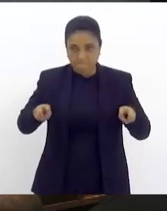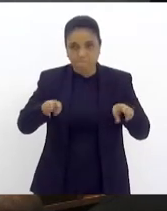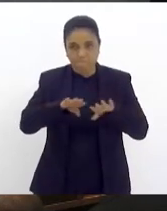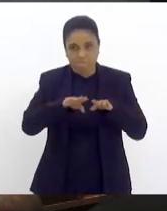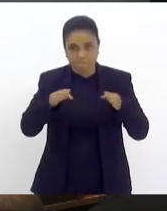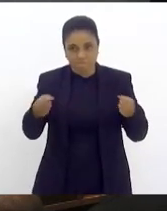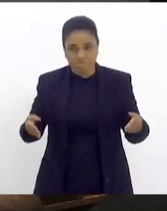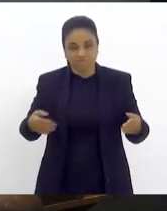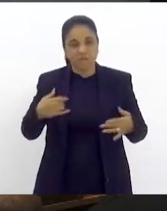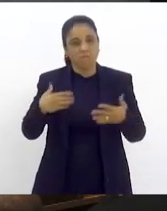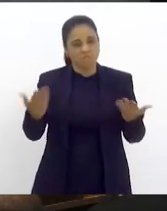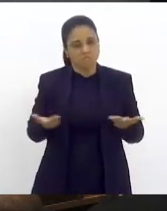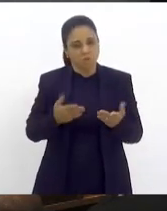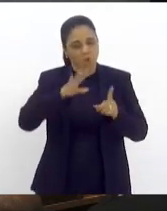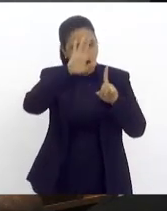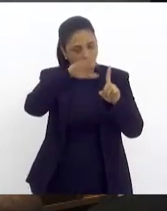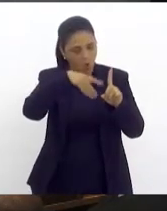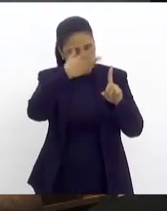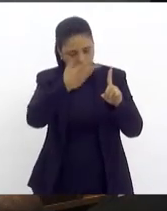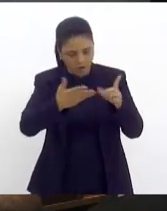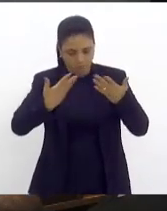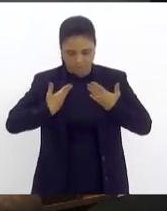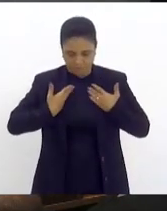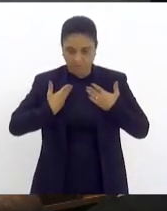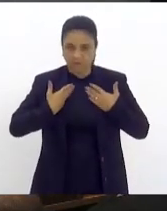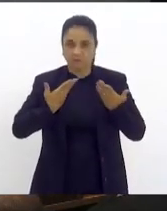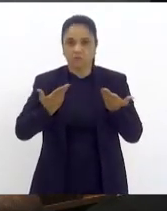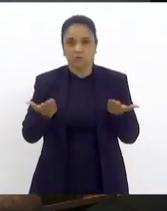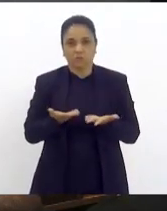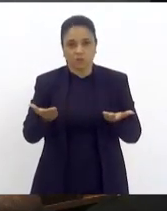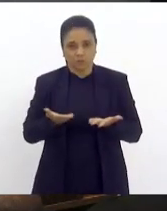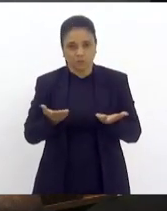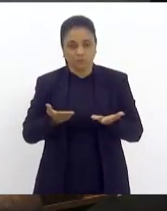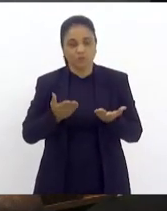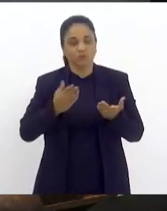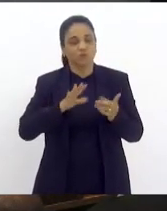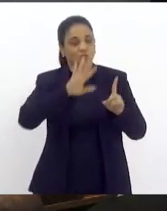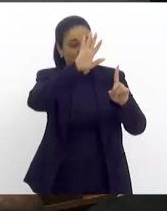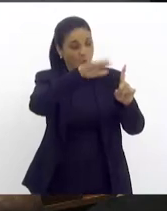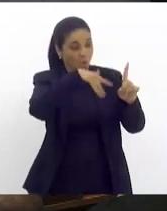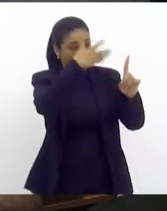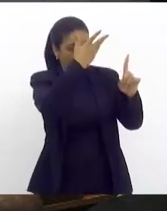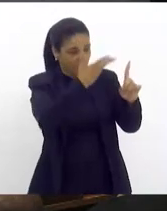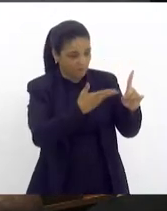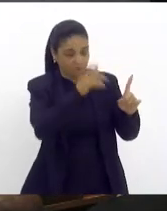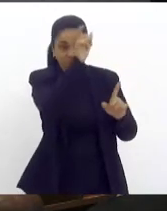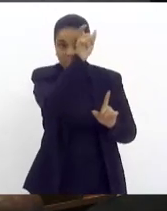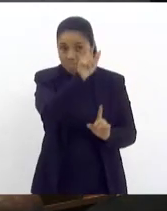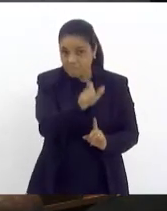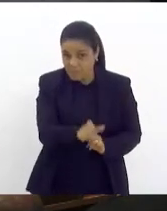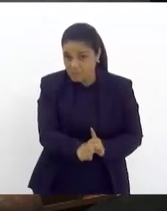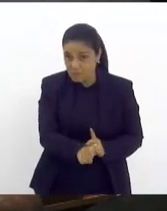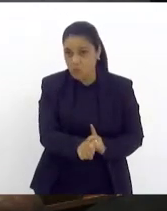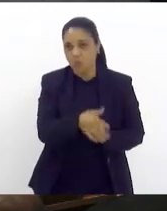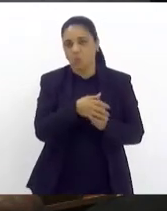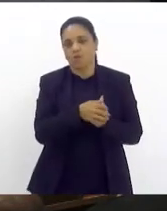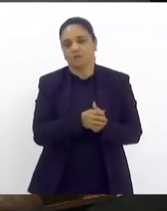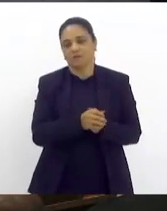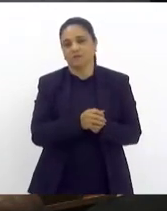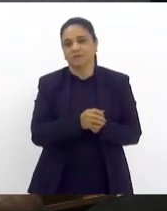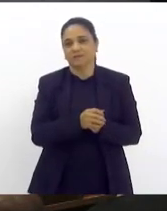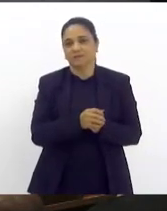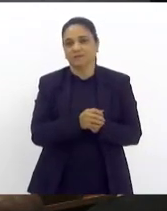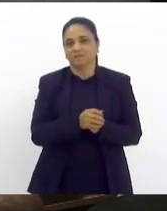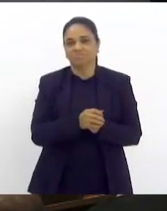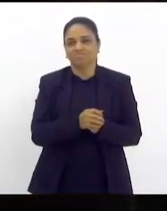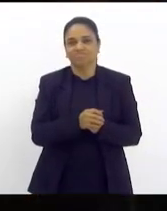estar aqui hoje, nesse dia, como você falou. Eu acho que a gente está homenageando uma pessoa que dá a